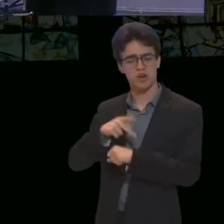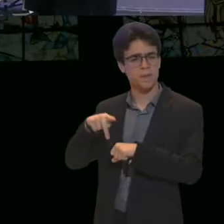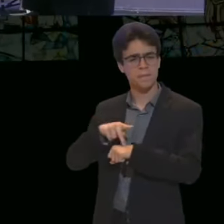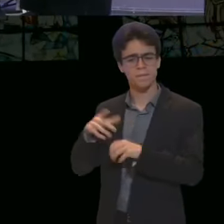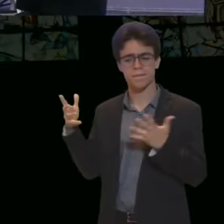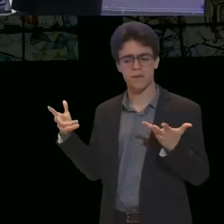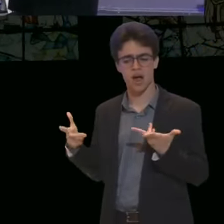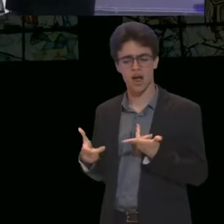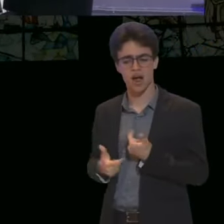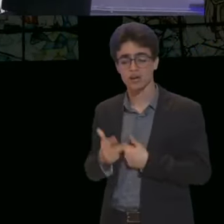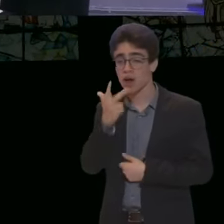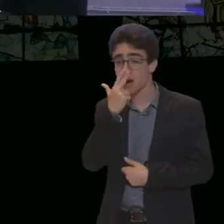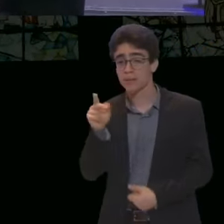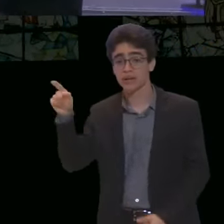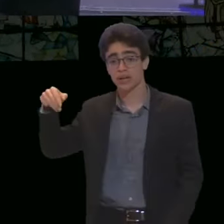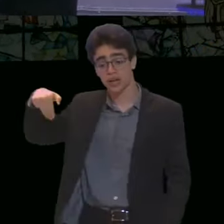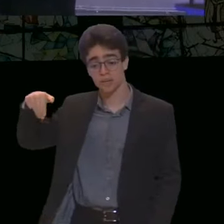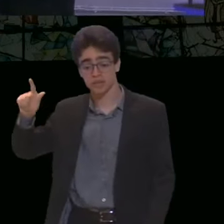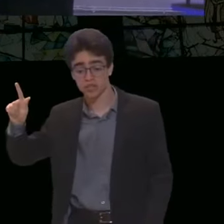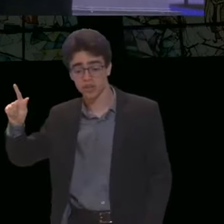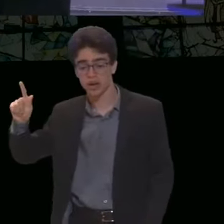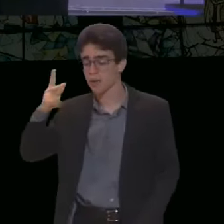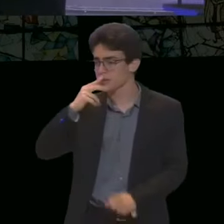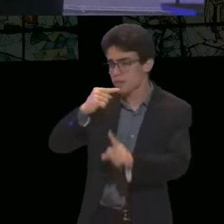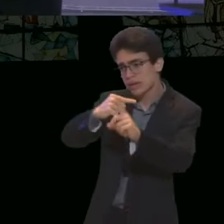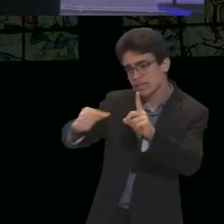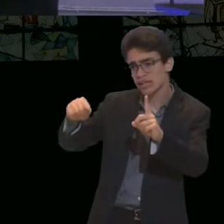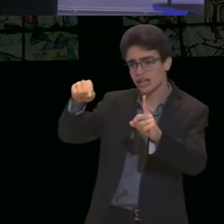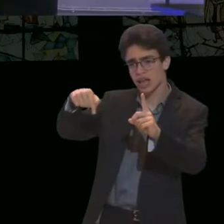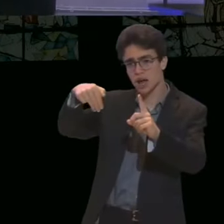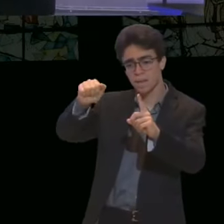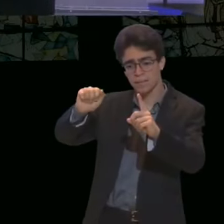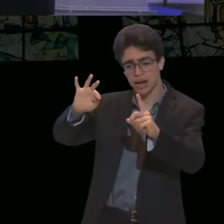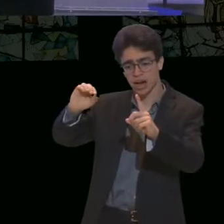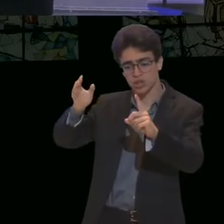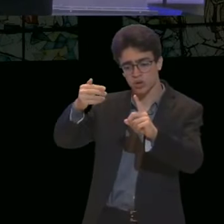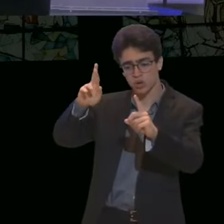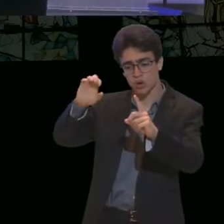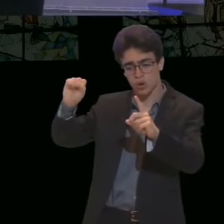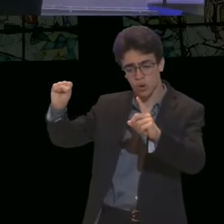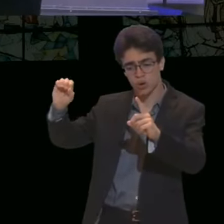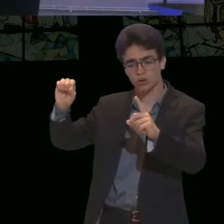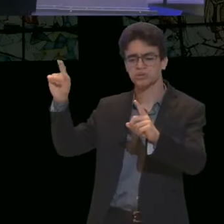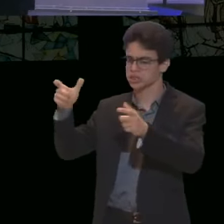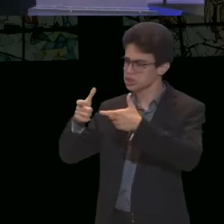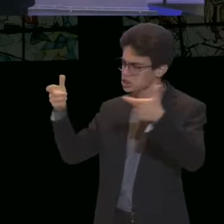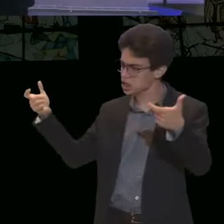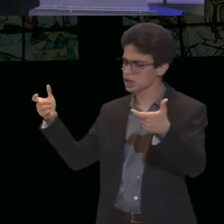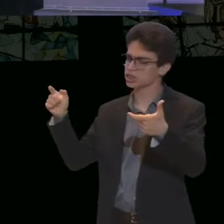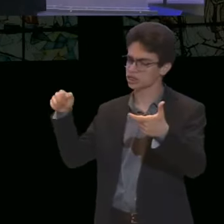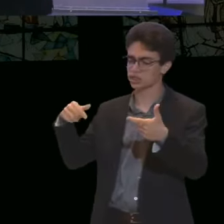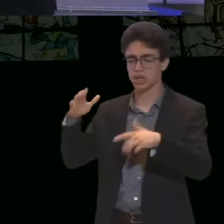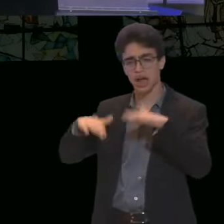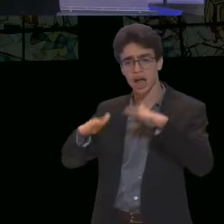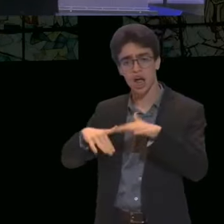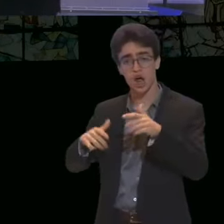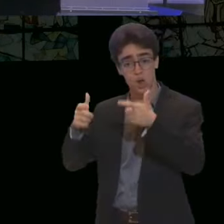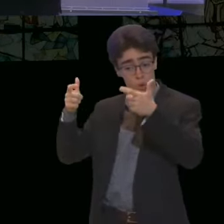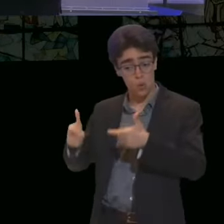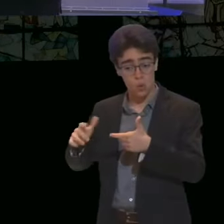o tamanho de Minas Gerais e metade do Mato Grosso. Então é grande. Em alguns lugares da Ucrânia que você